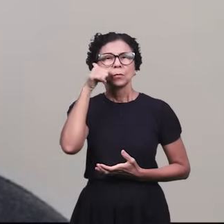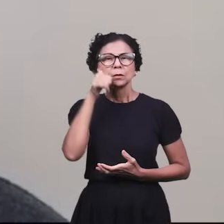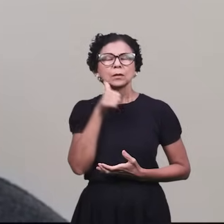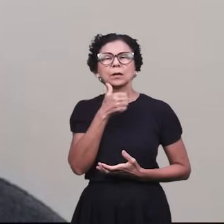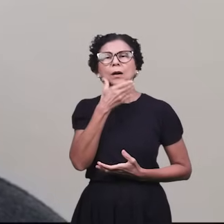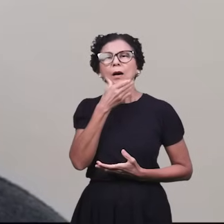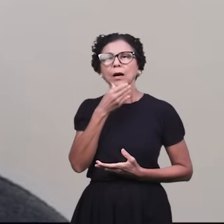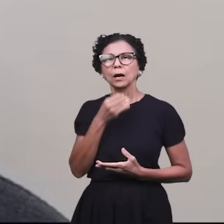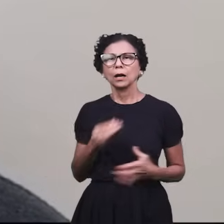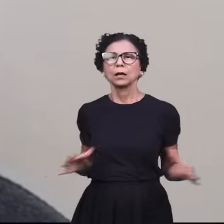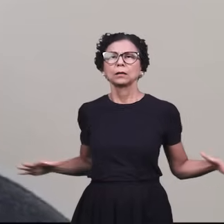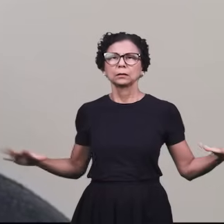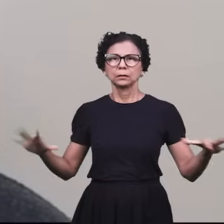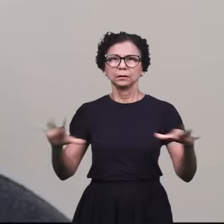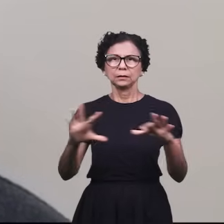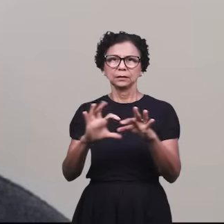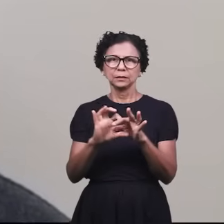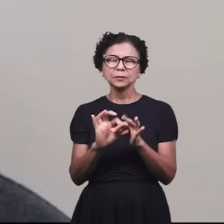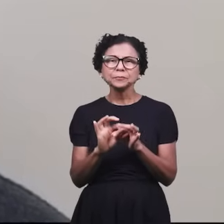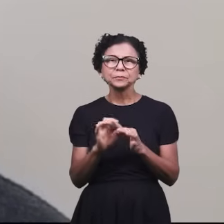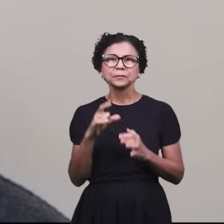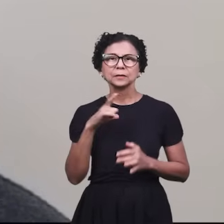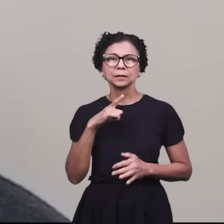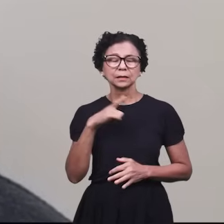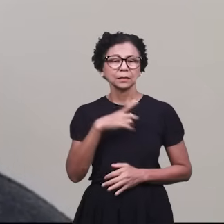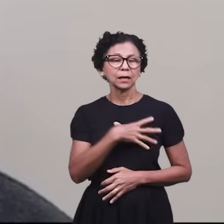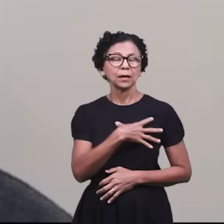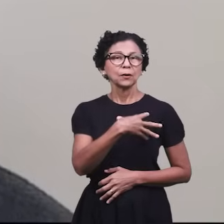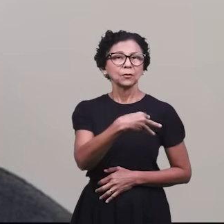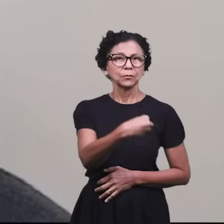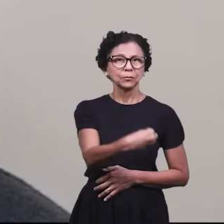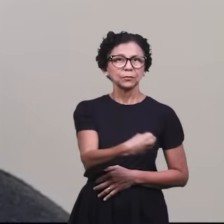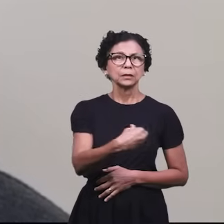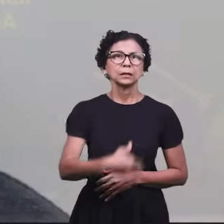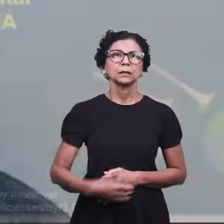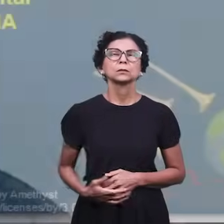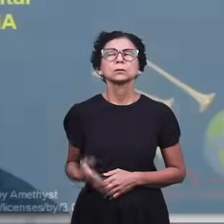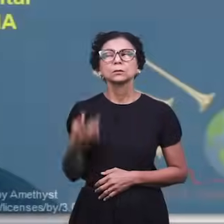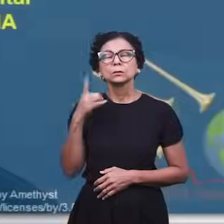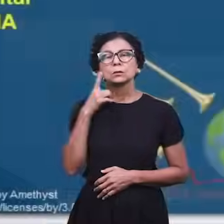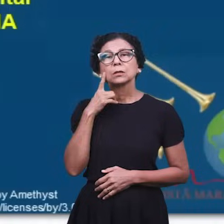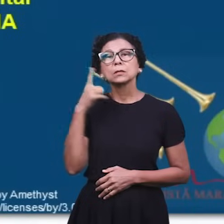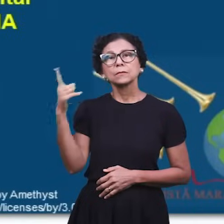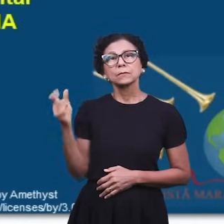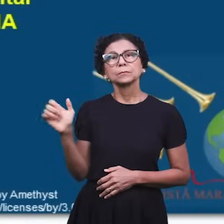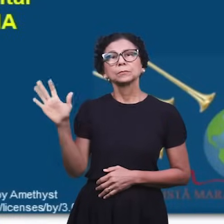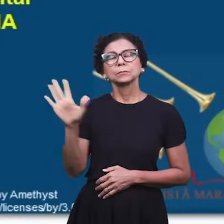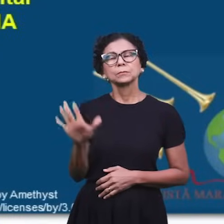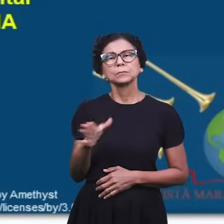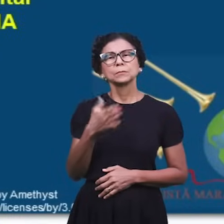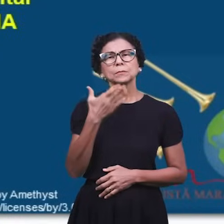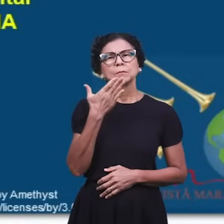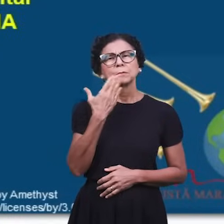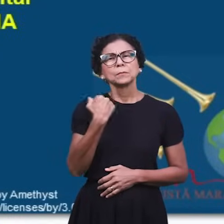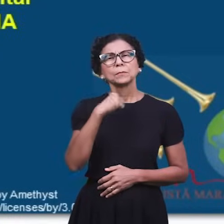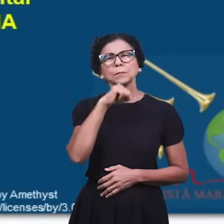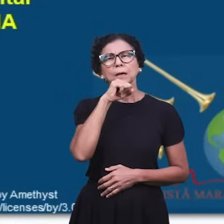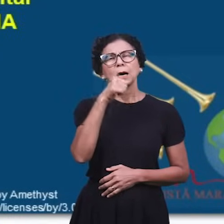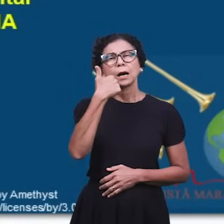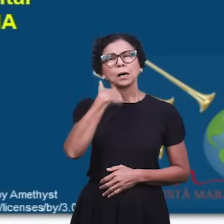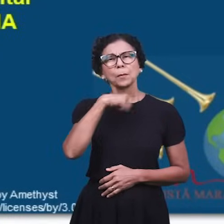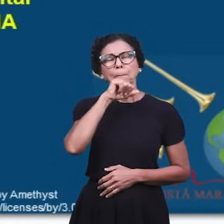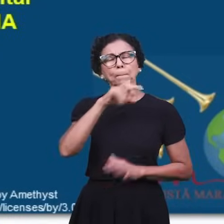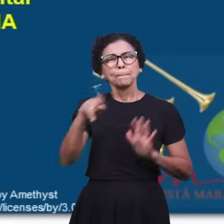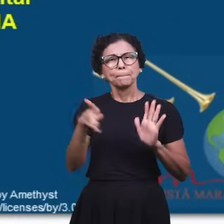se unem para ter ali uma criança, nós vemos que os pais, eles têm os